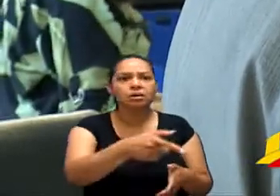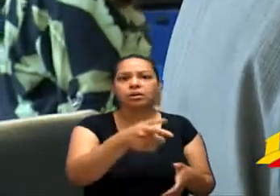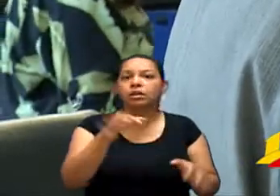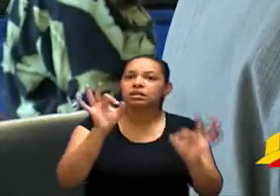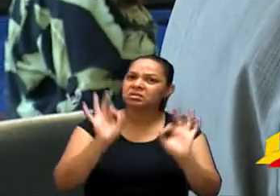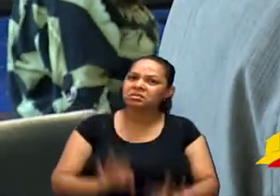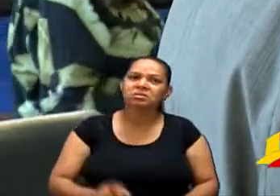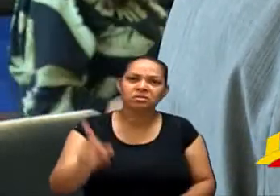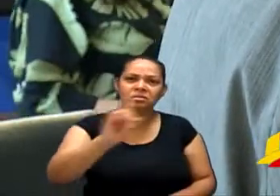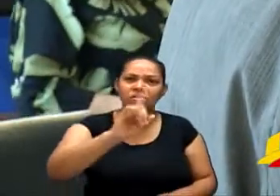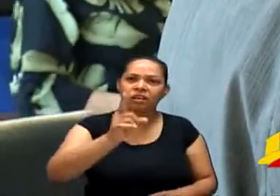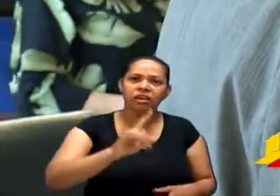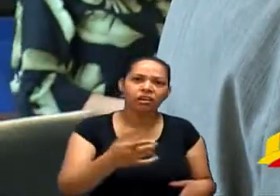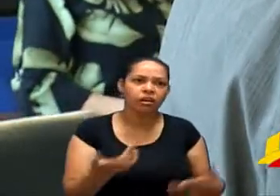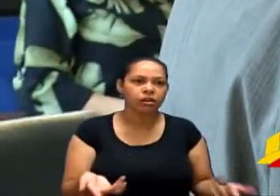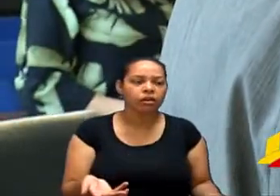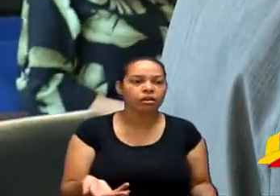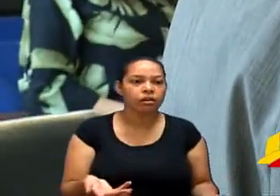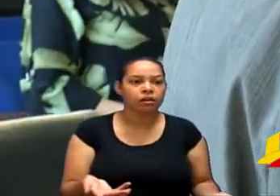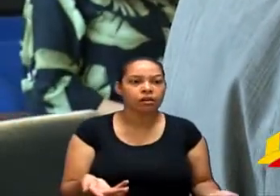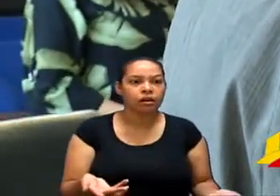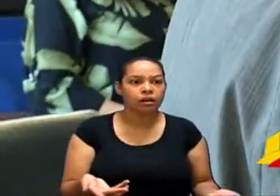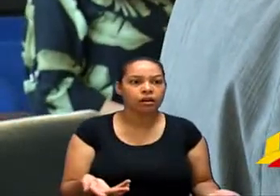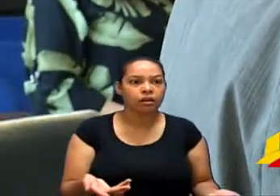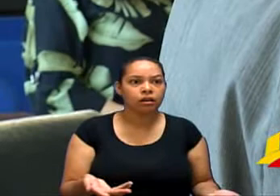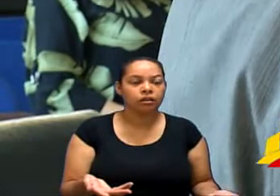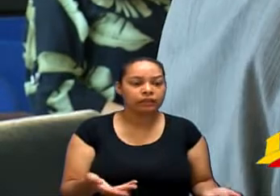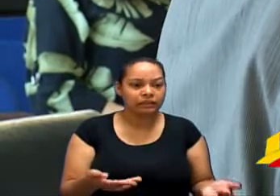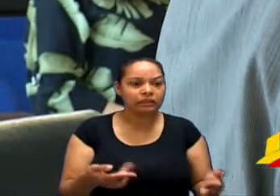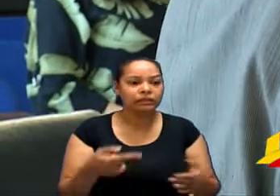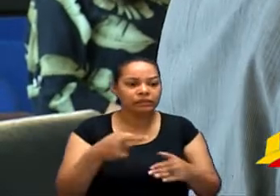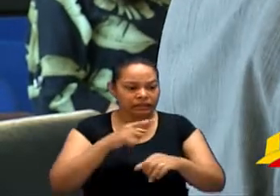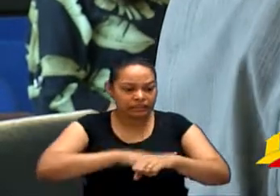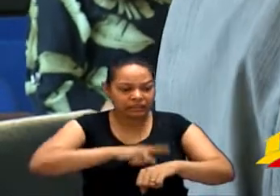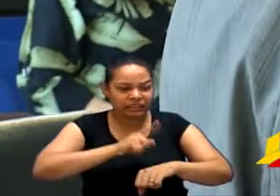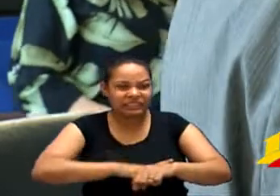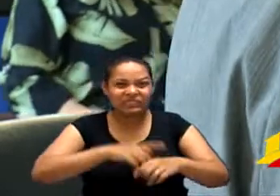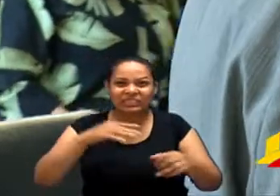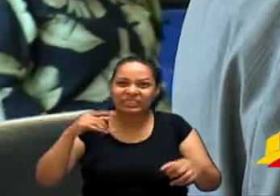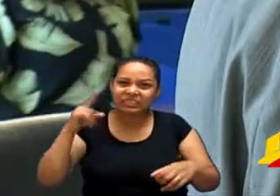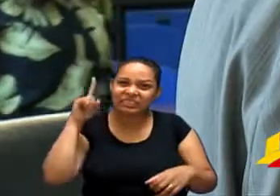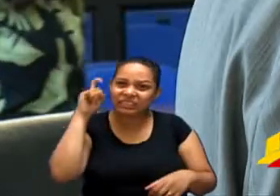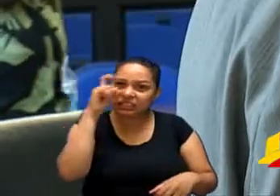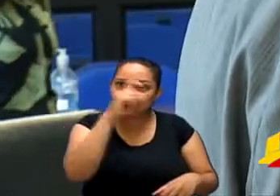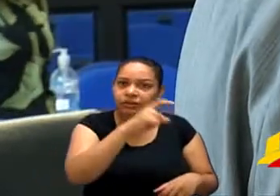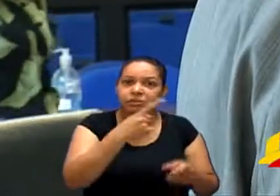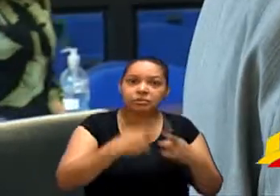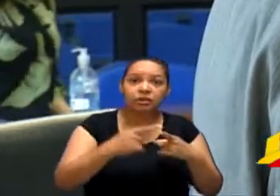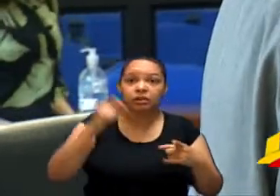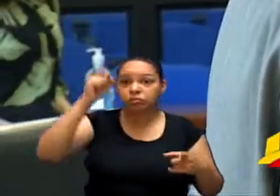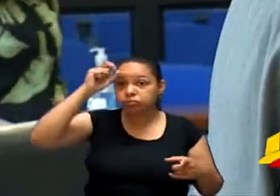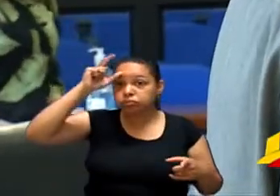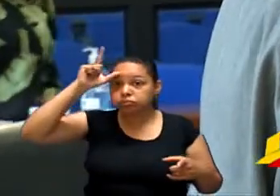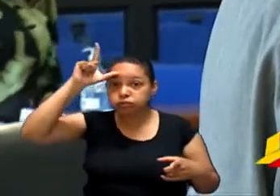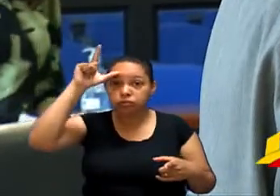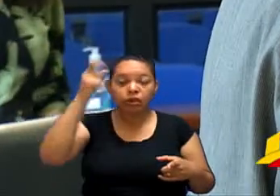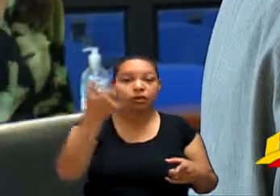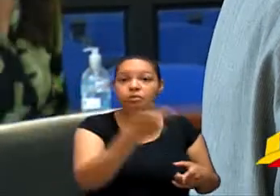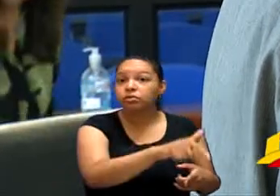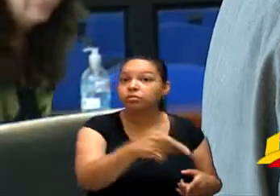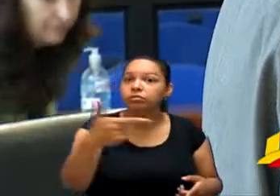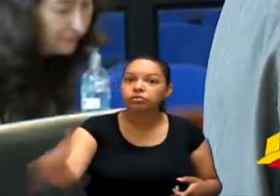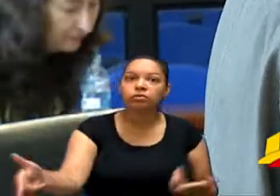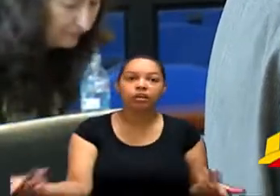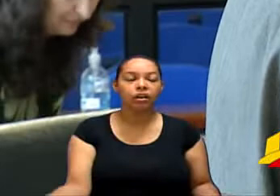que nesses momentos tão difícil em que você nem consciência você tem do que está acontecendo